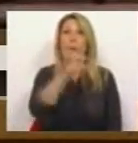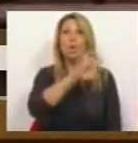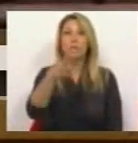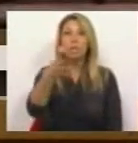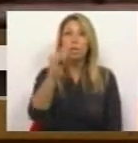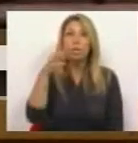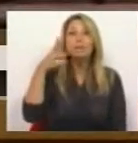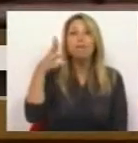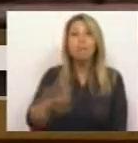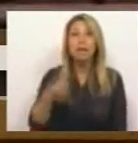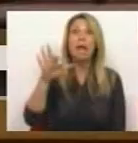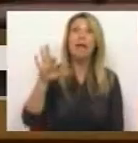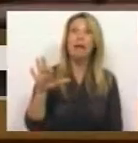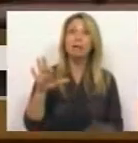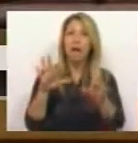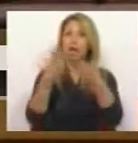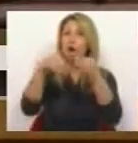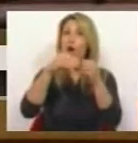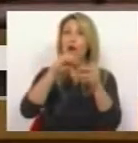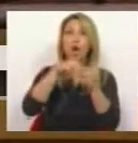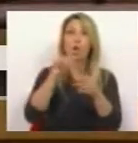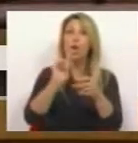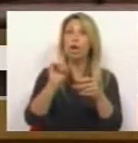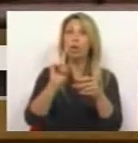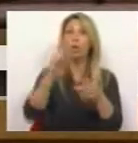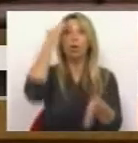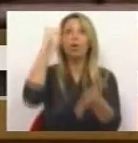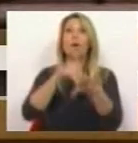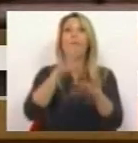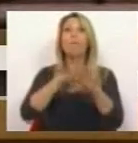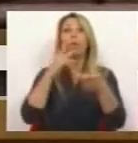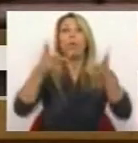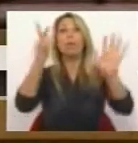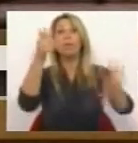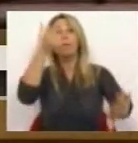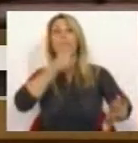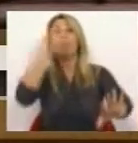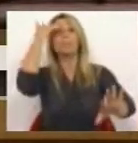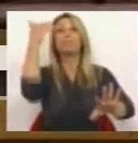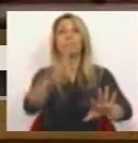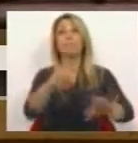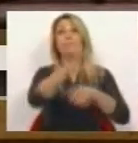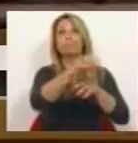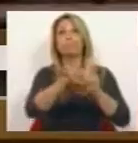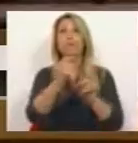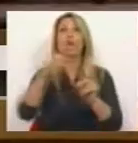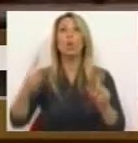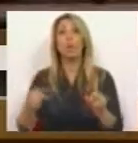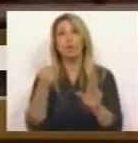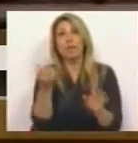mil hectares, sem contar aqui ainda os efeitos da liberalização do eucalipto promovida pelo governo anterior, o